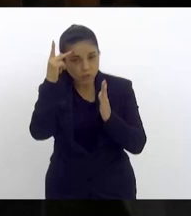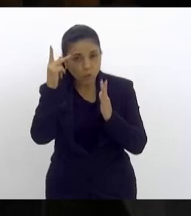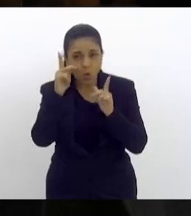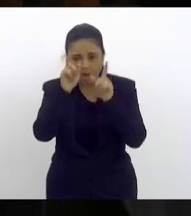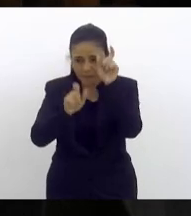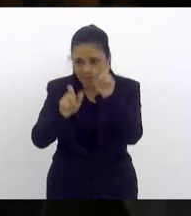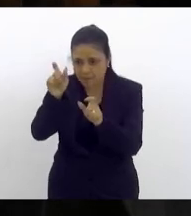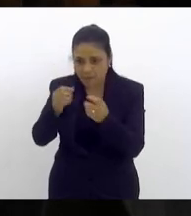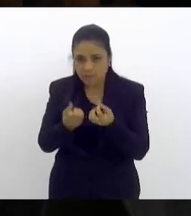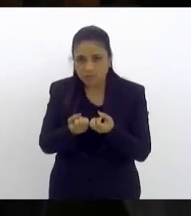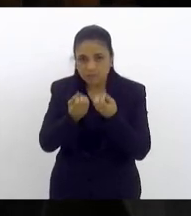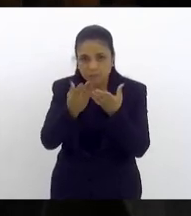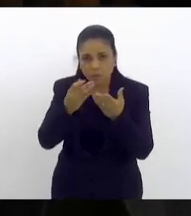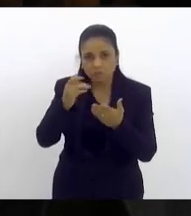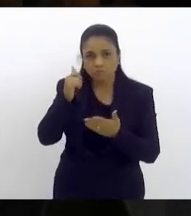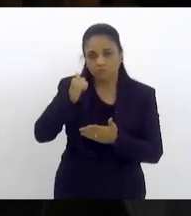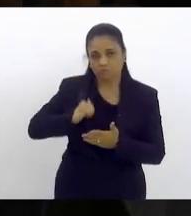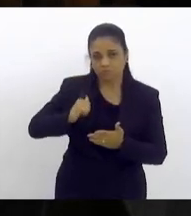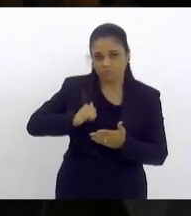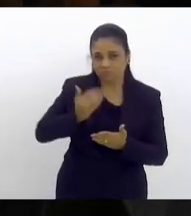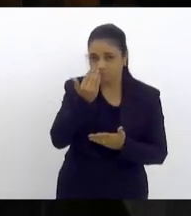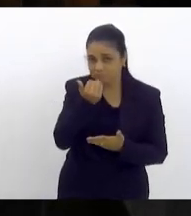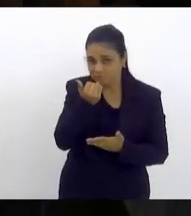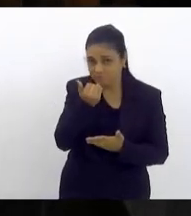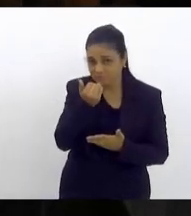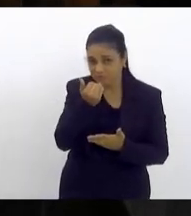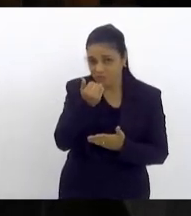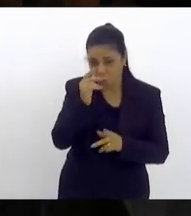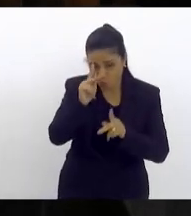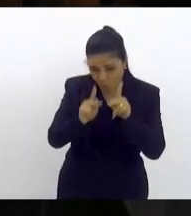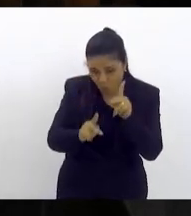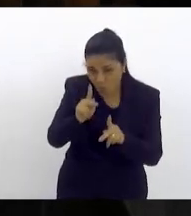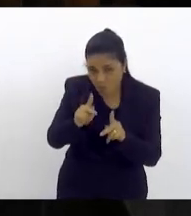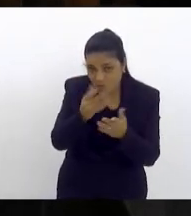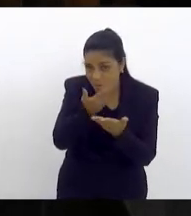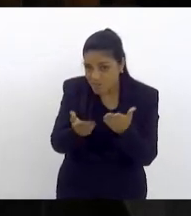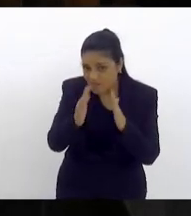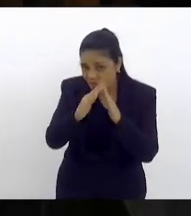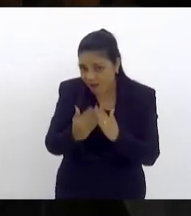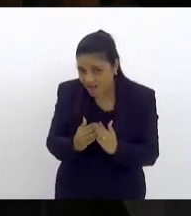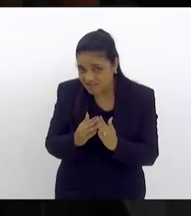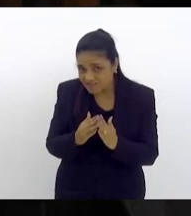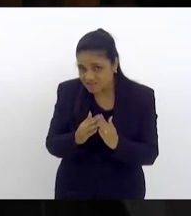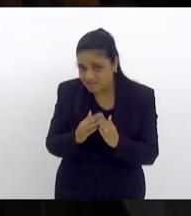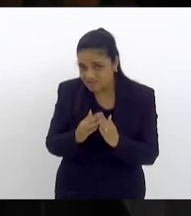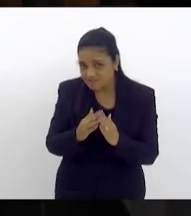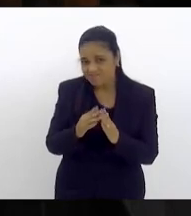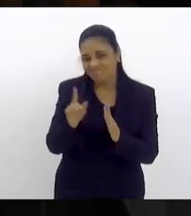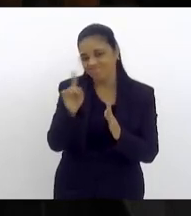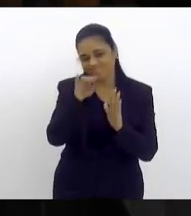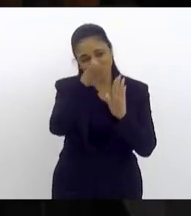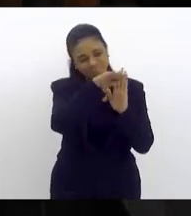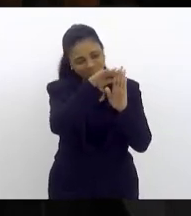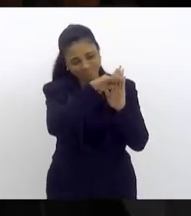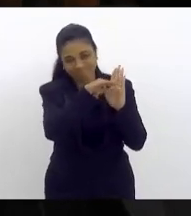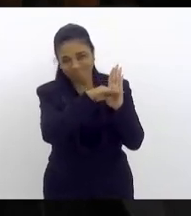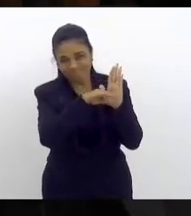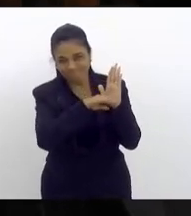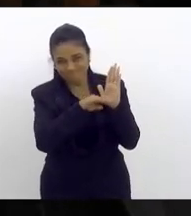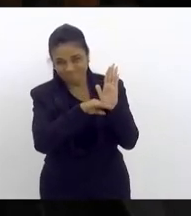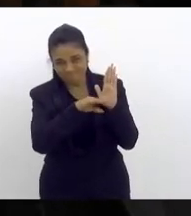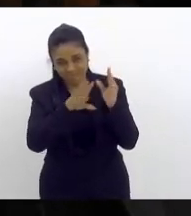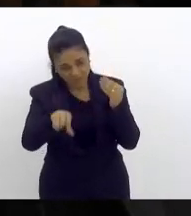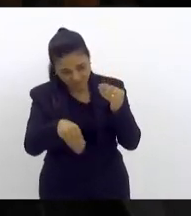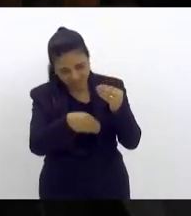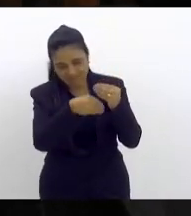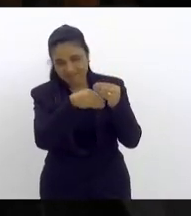básicas tá achando que era o povo que perdeu suas casas Deputado Anderson não na listagem que estava anexada